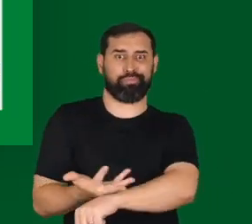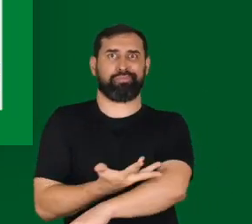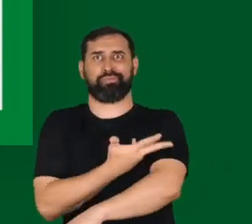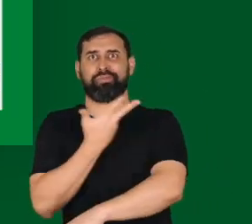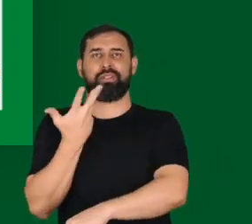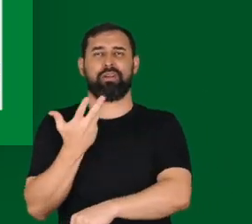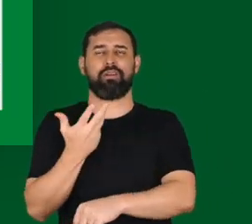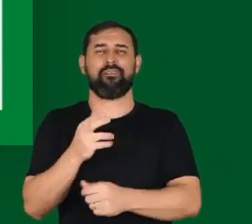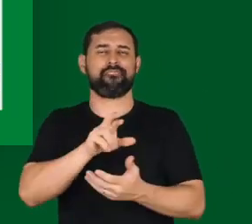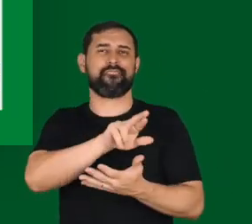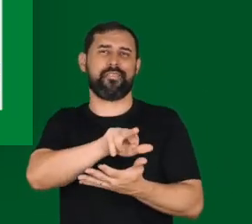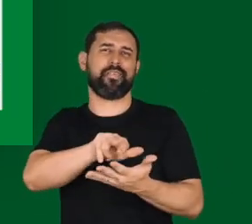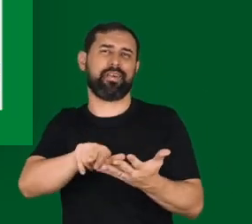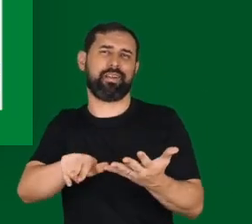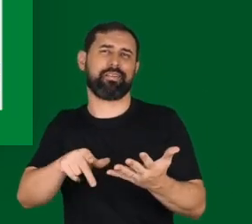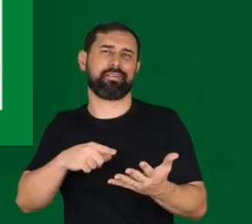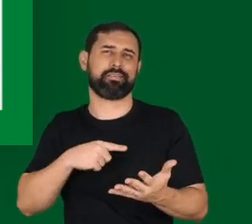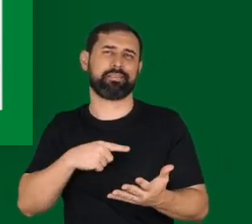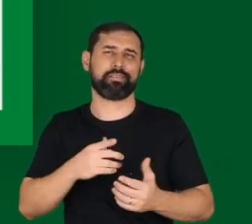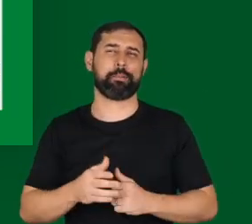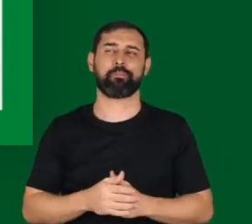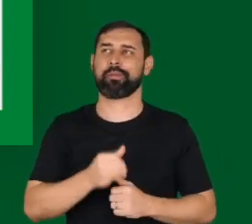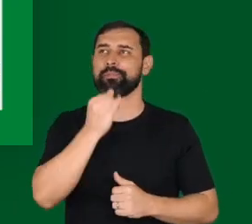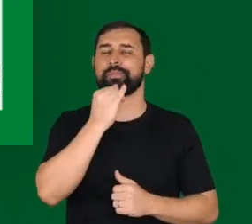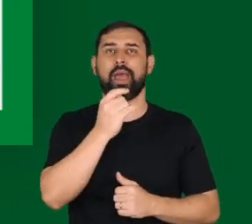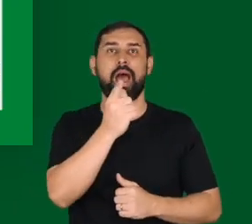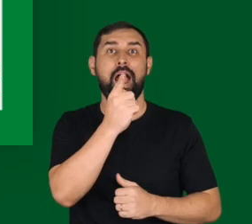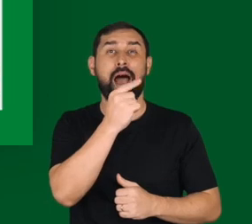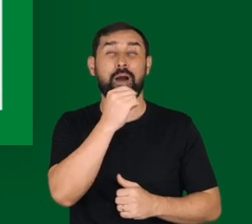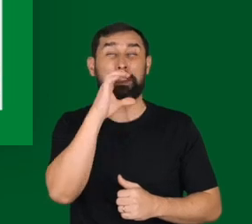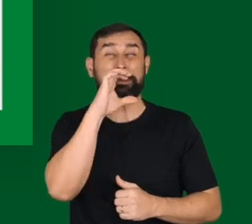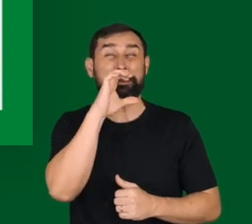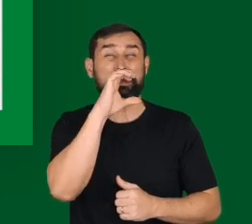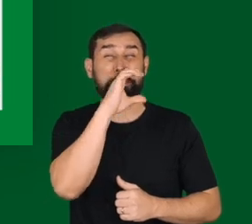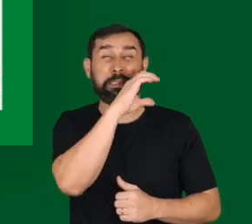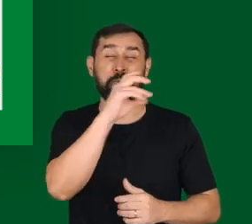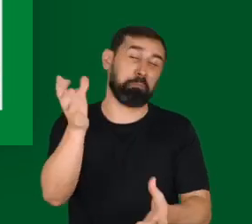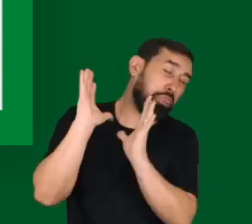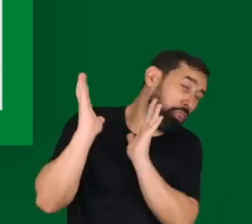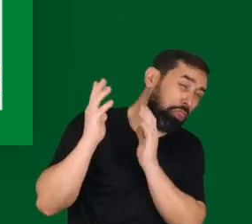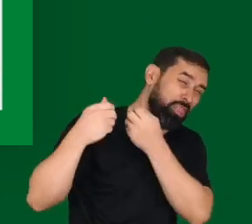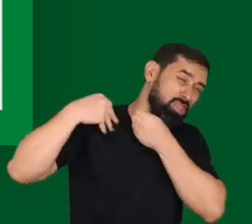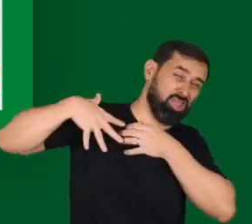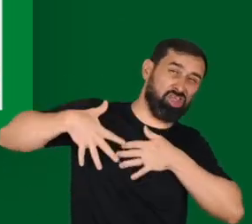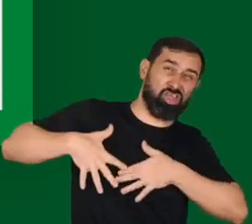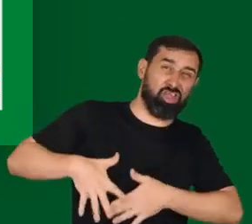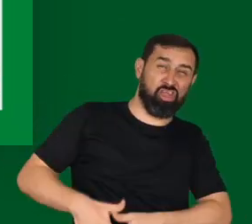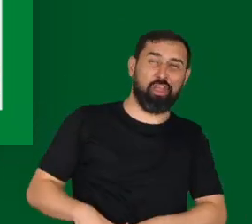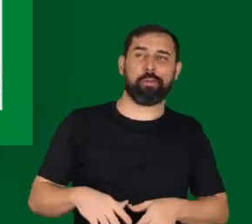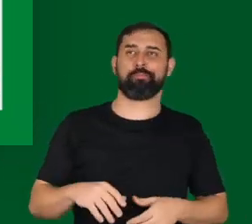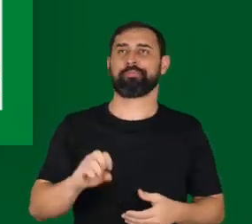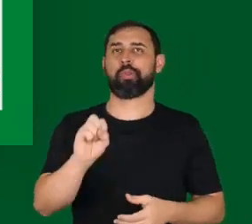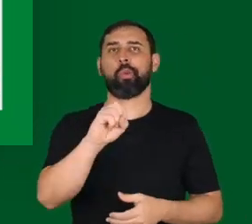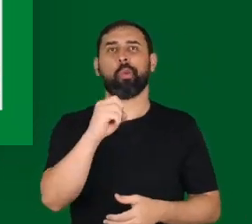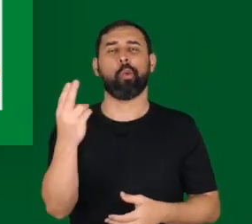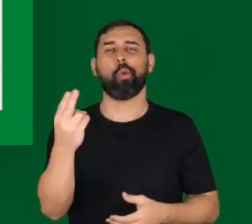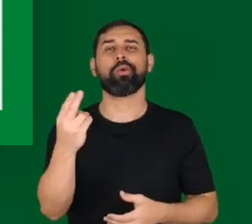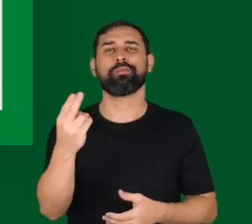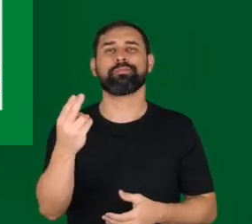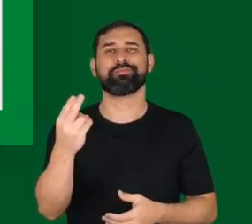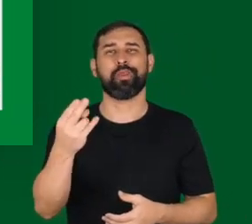de queimadura, né? A gente tem muitas lesões por água quente ou